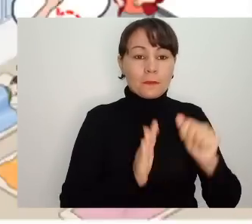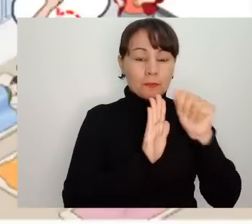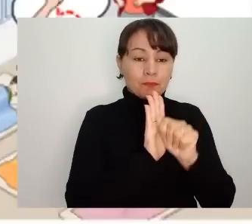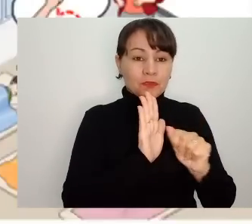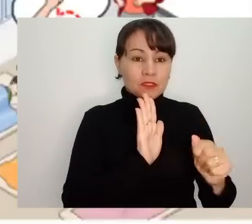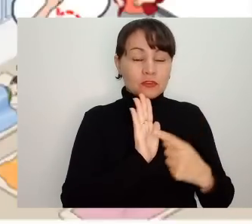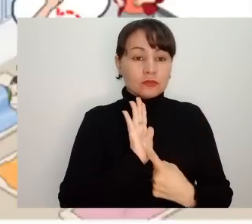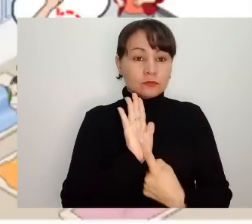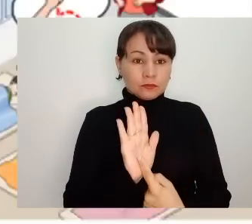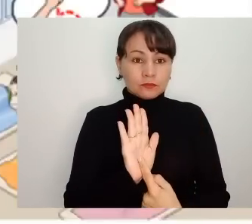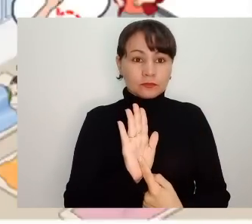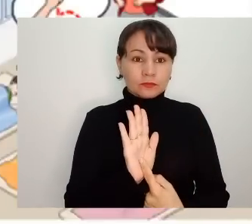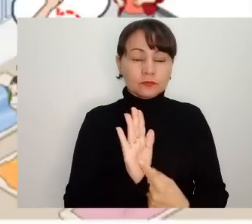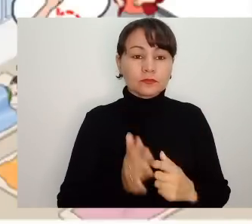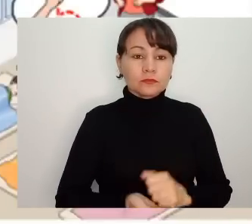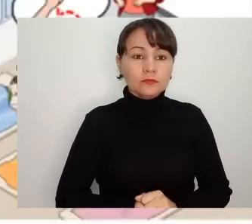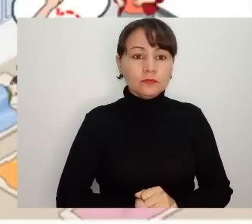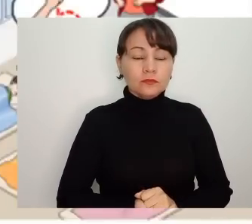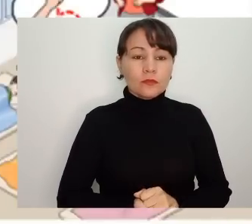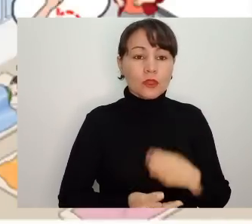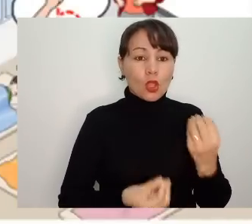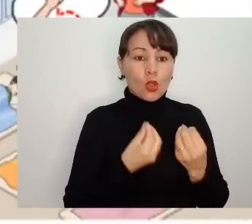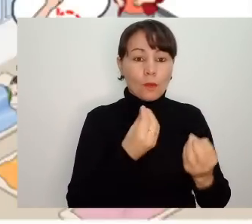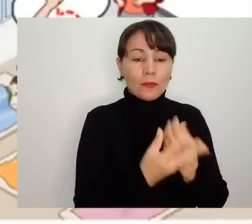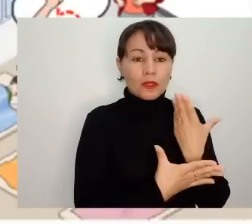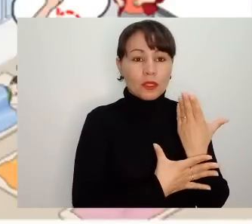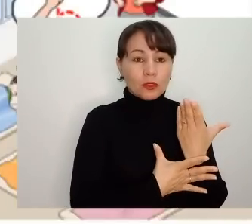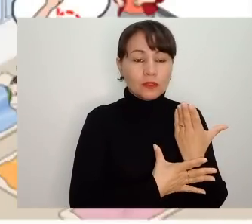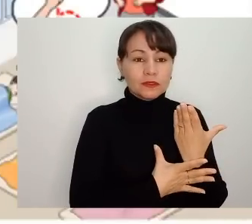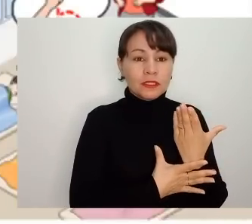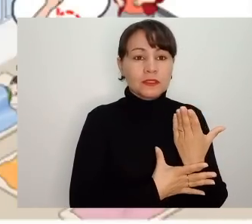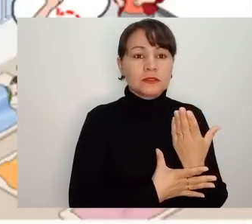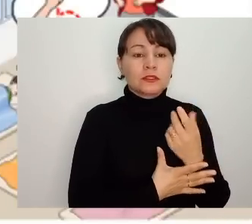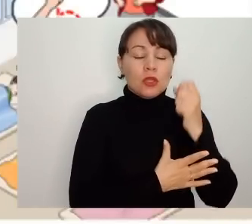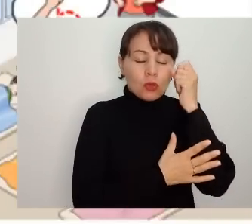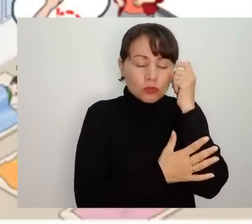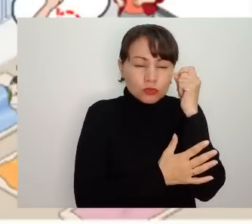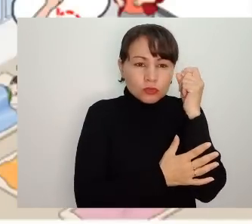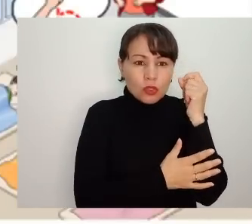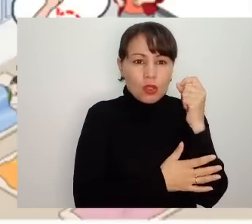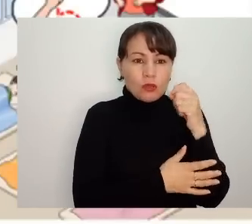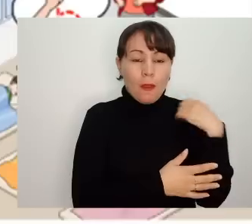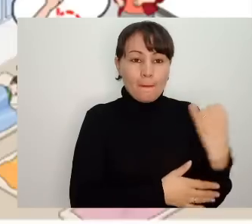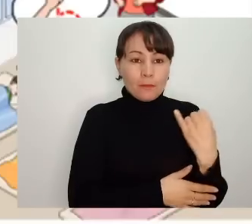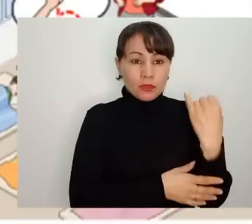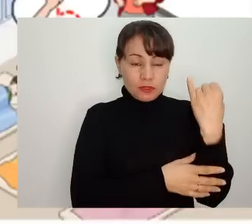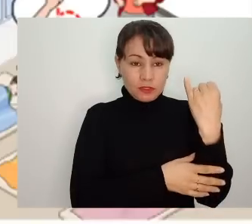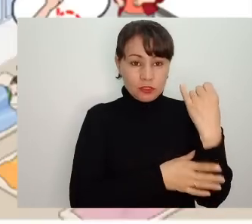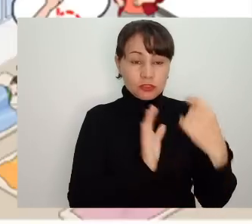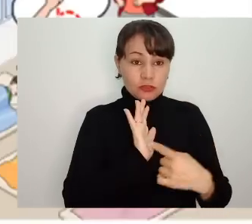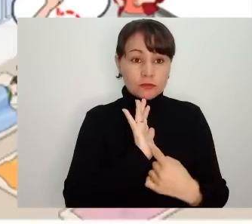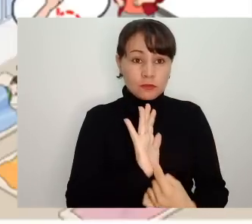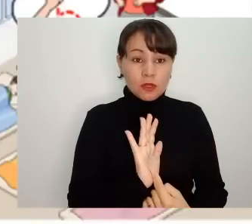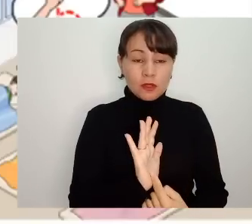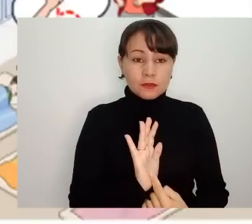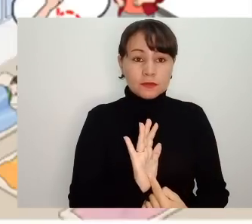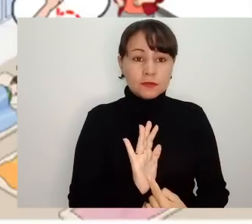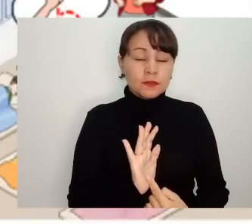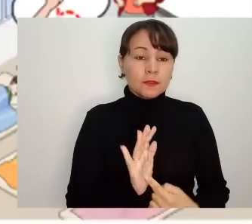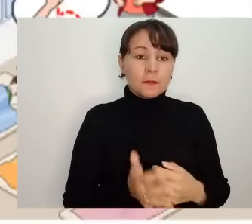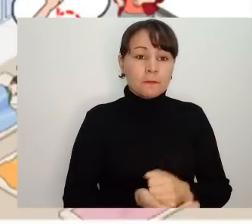Bom, esse artigo aqui mostra como que o sono ele é importante, porque aqui mostra